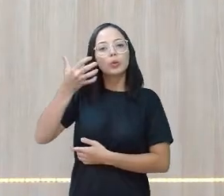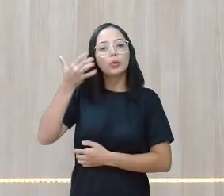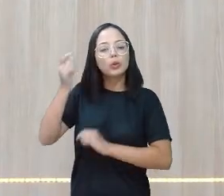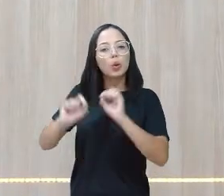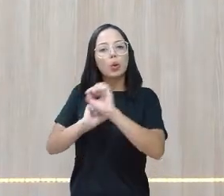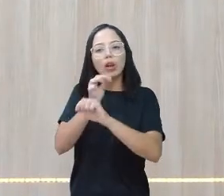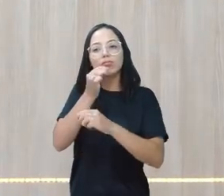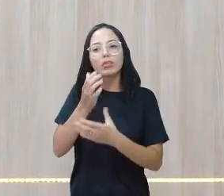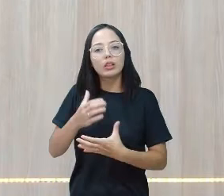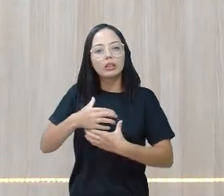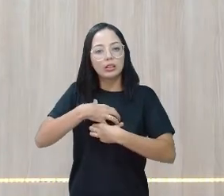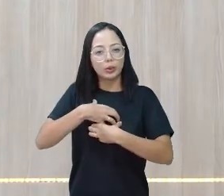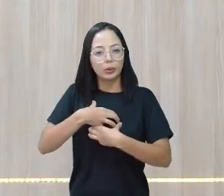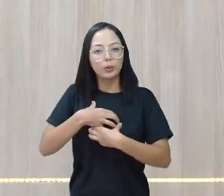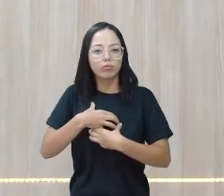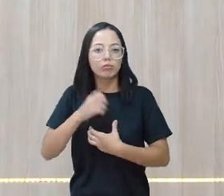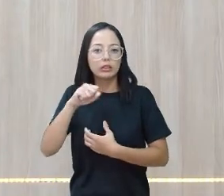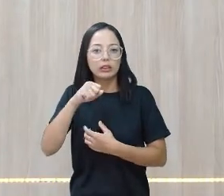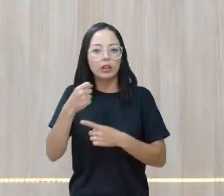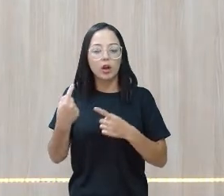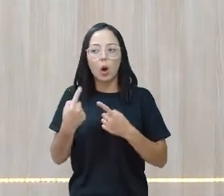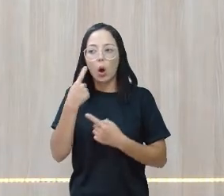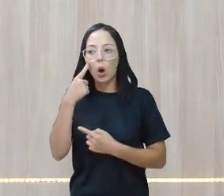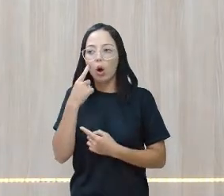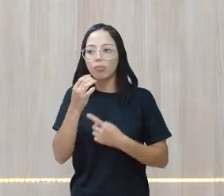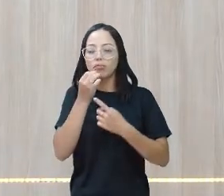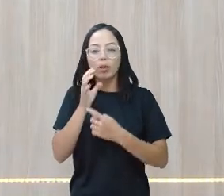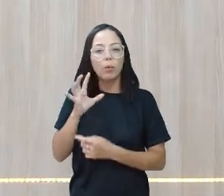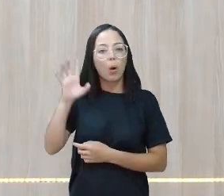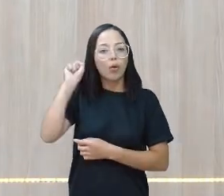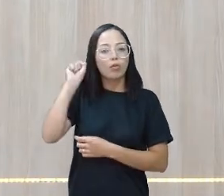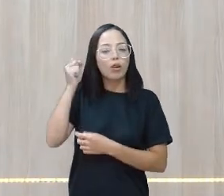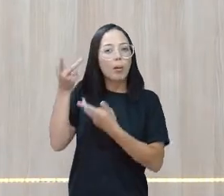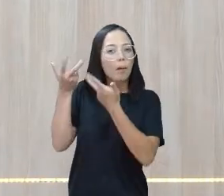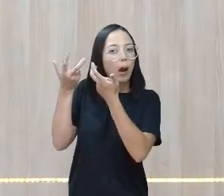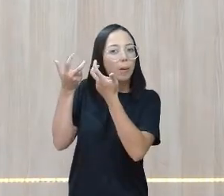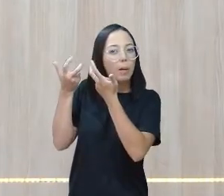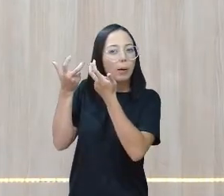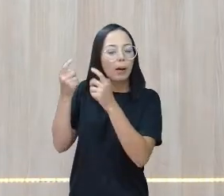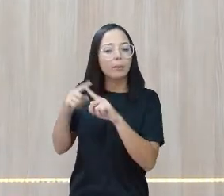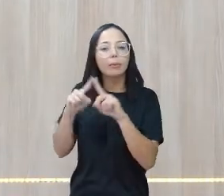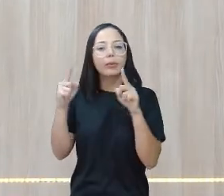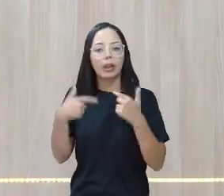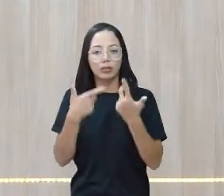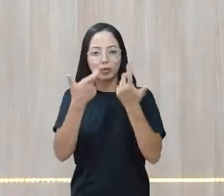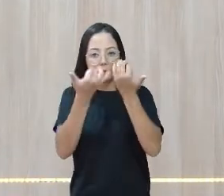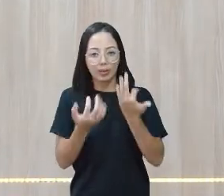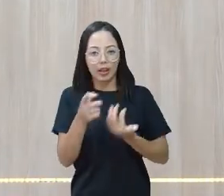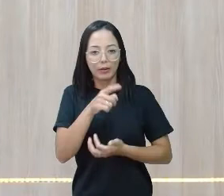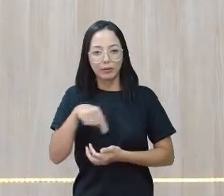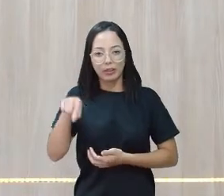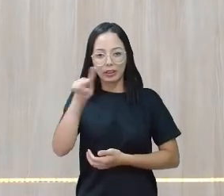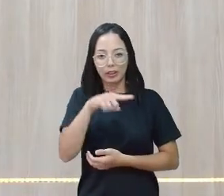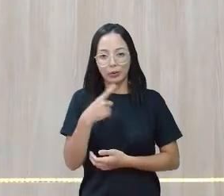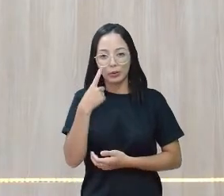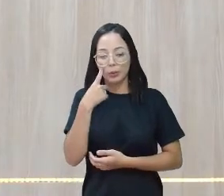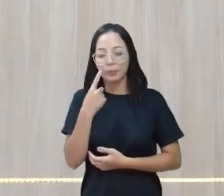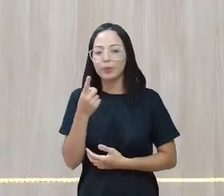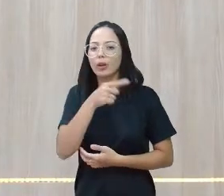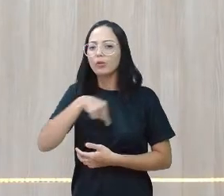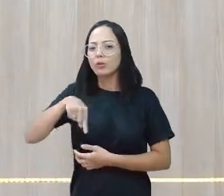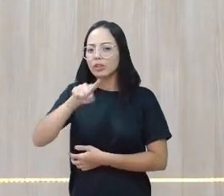pelos sentidos, não é? Pela nossa audição. Mas deixa eu dizer uma coisa para vocês.